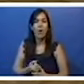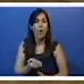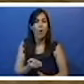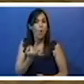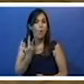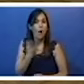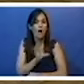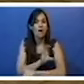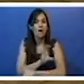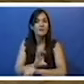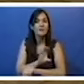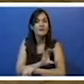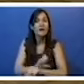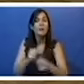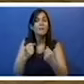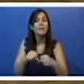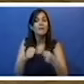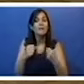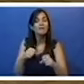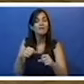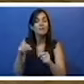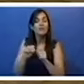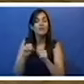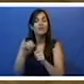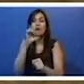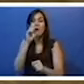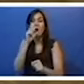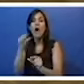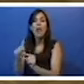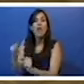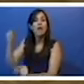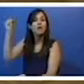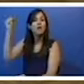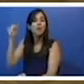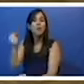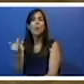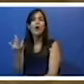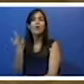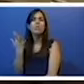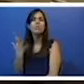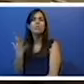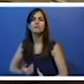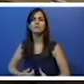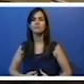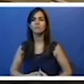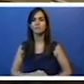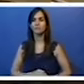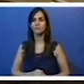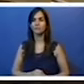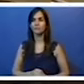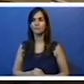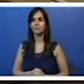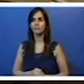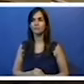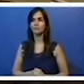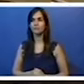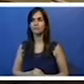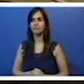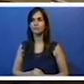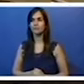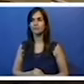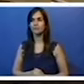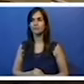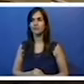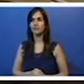cinzas eu preciso para formar a laranja em quantas vão ser Olha esse desenho que bacana